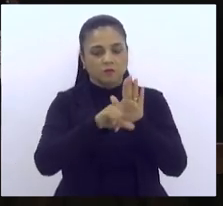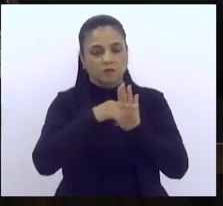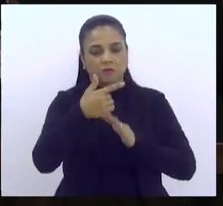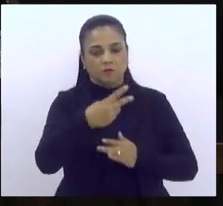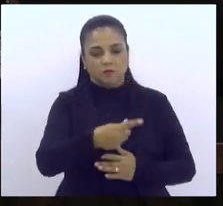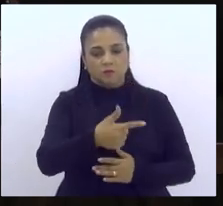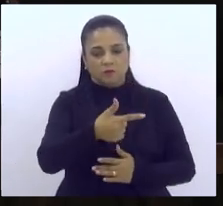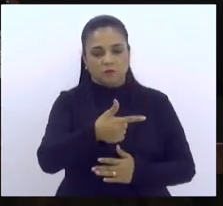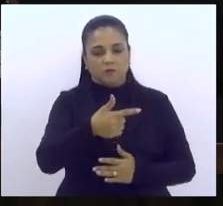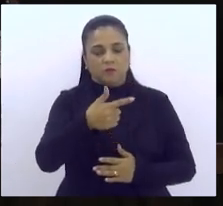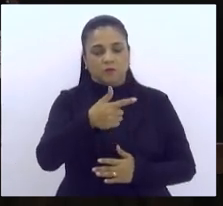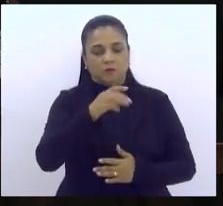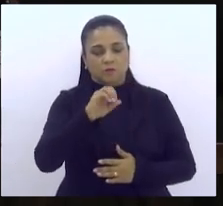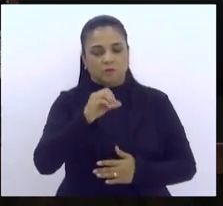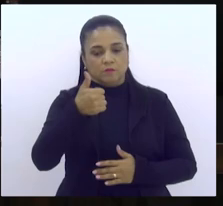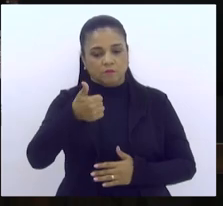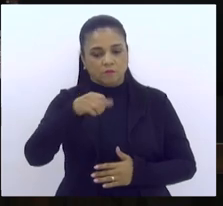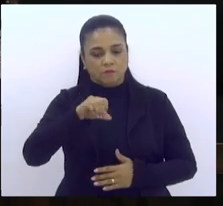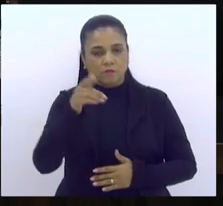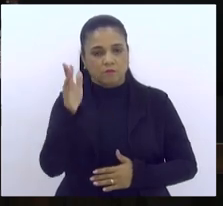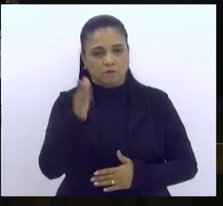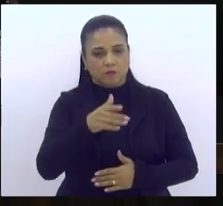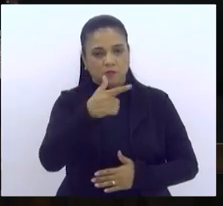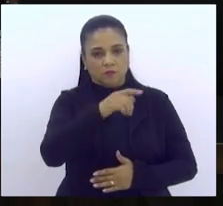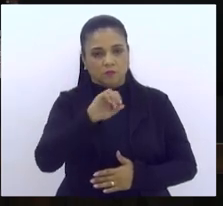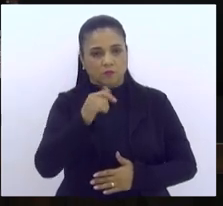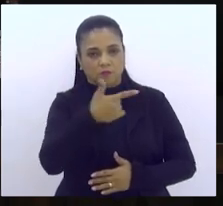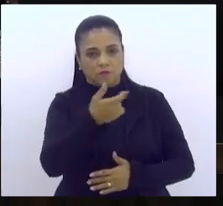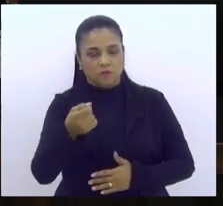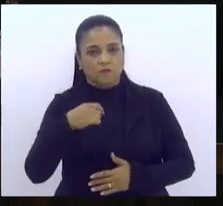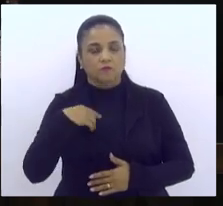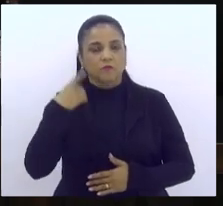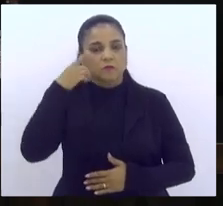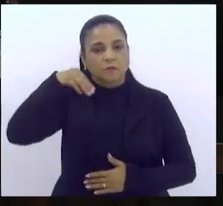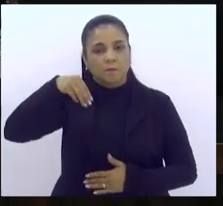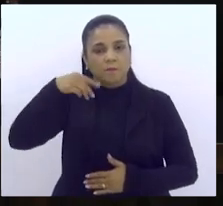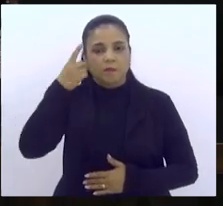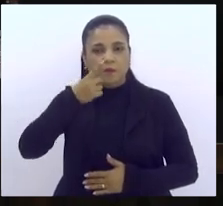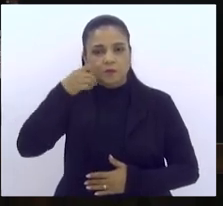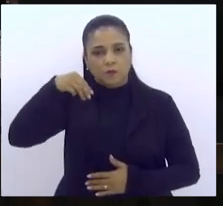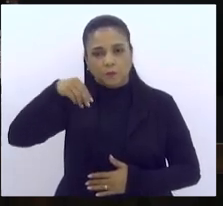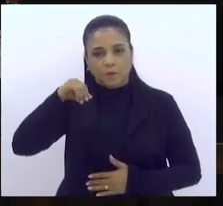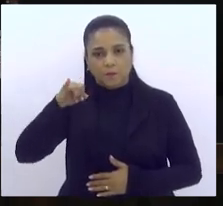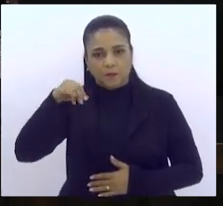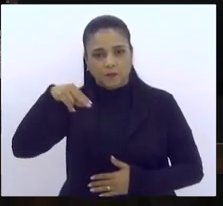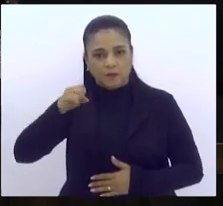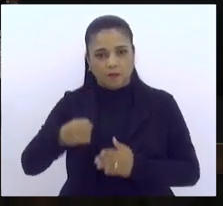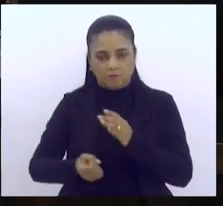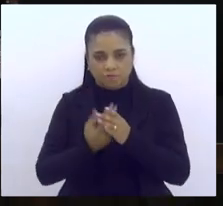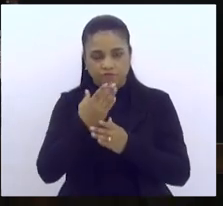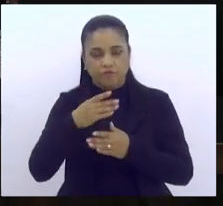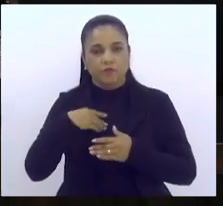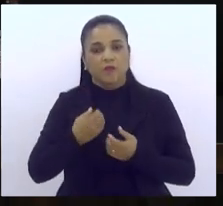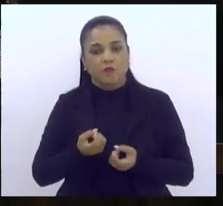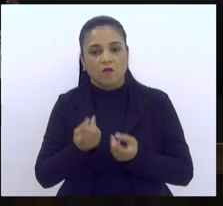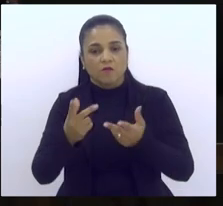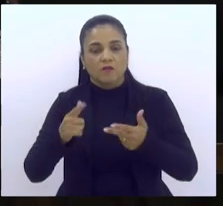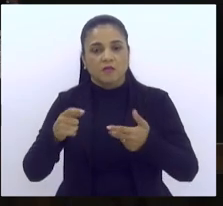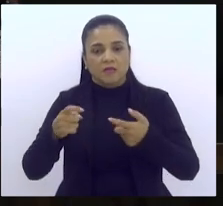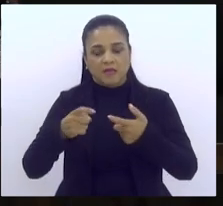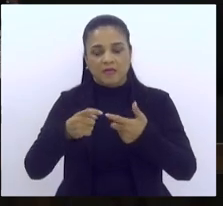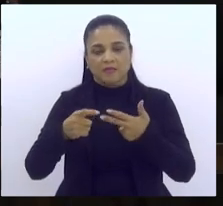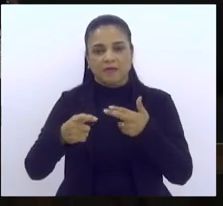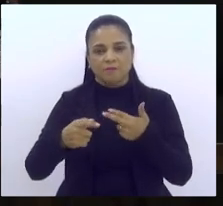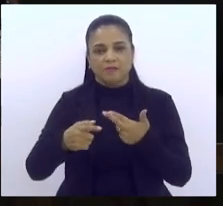número 3019/2020, de autoria do deputado Carlos Mink, que dispõe sobre o fornecimento de cannabis para fins